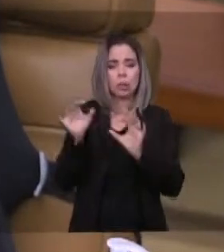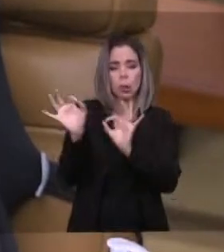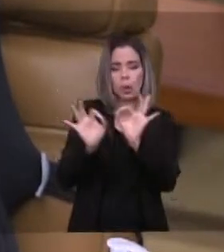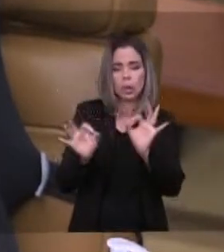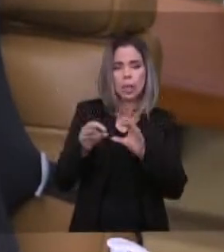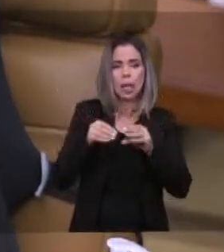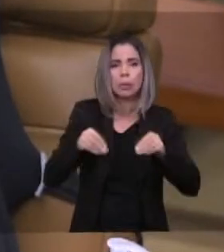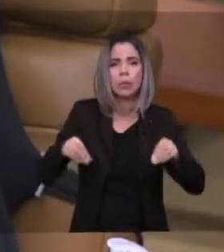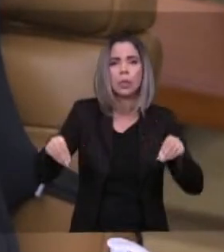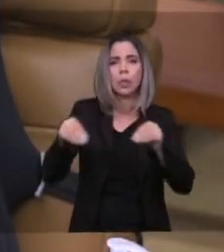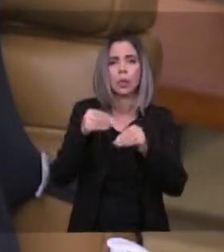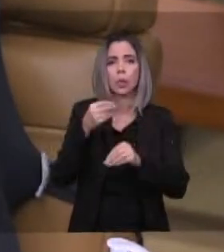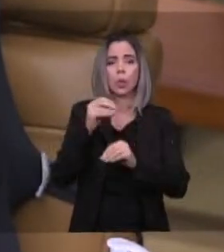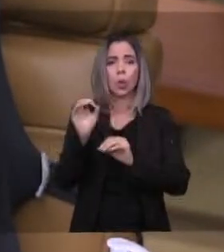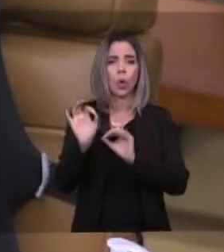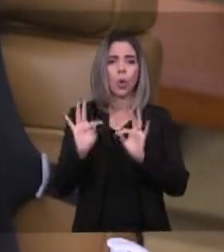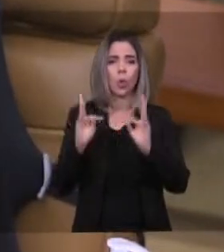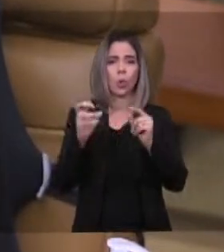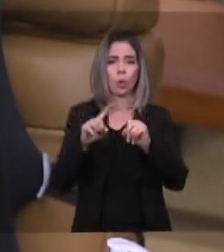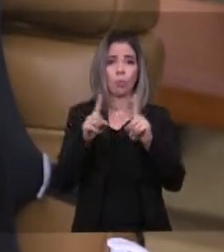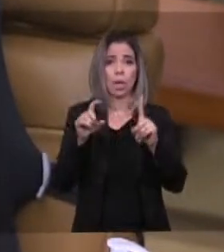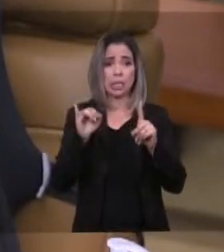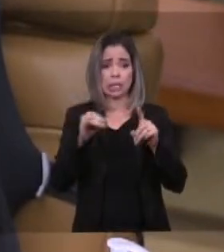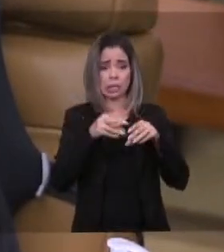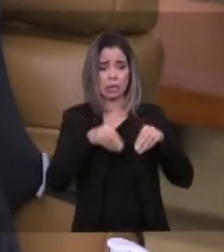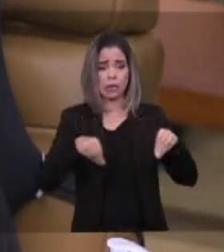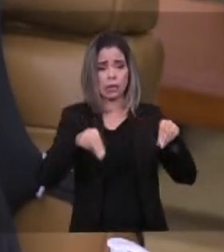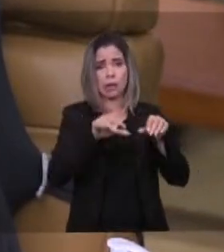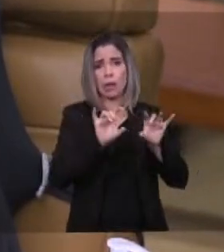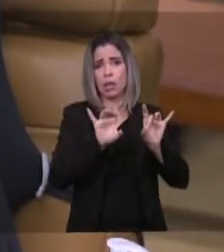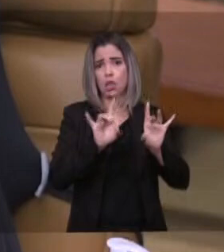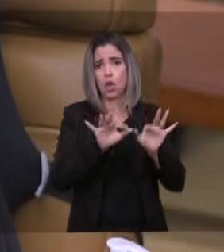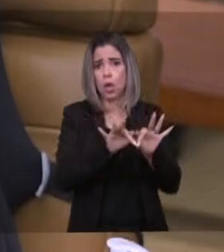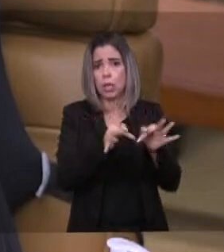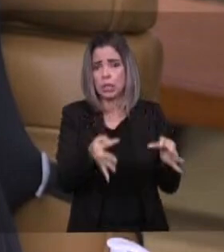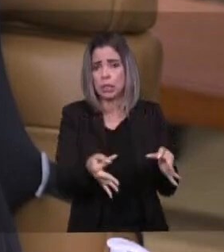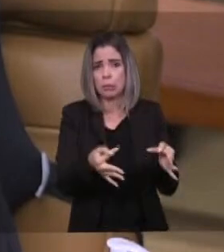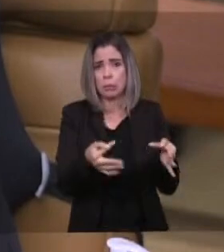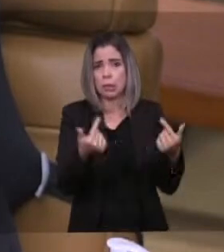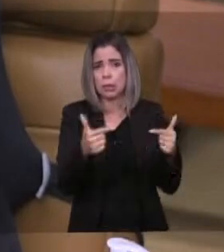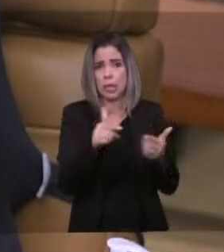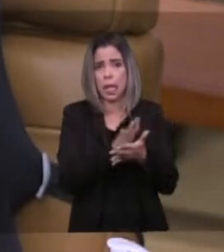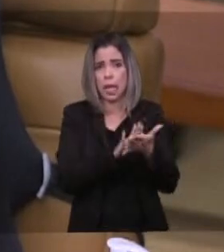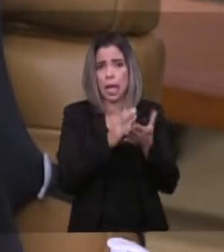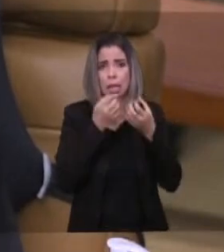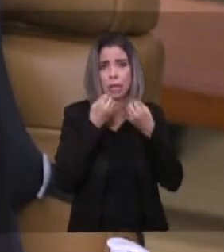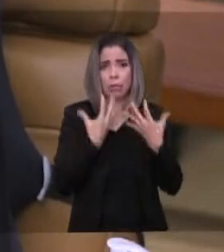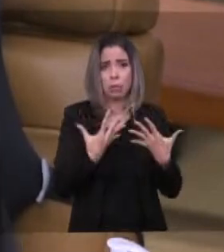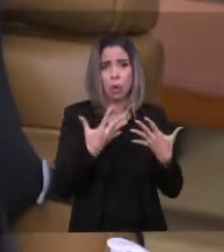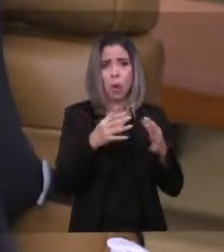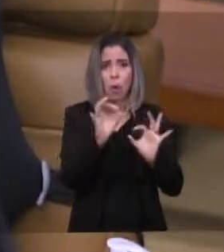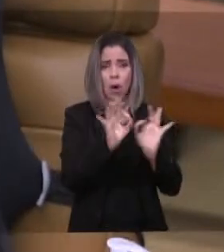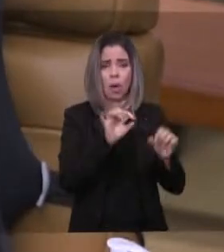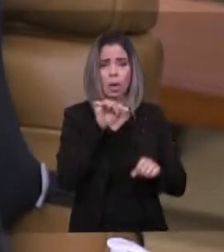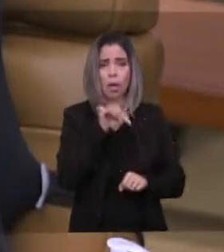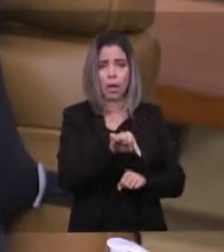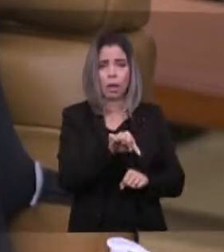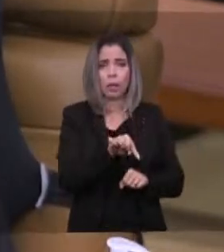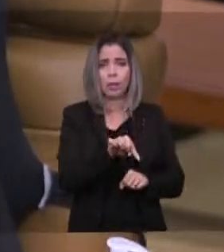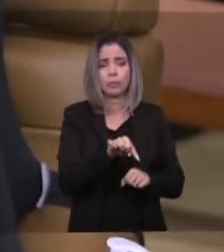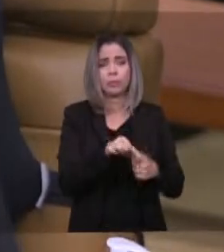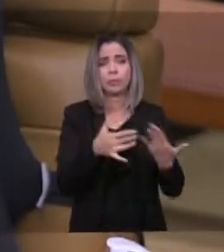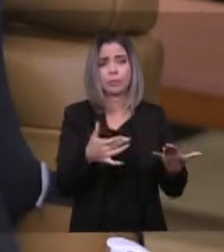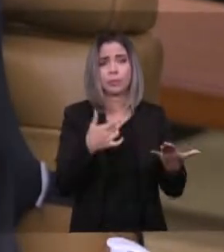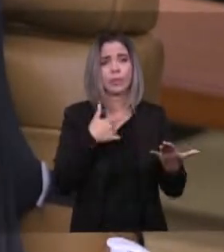a terra nua não estaria de alguma